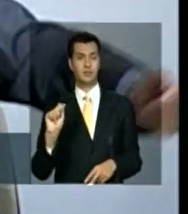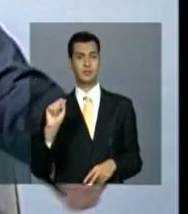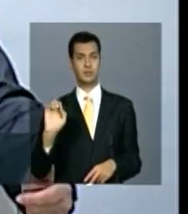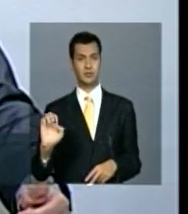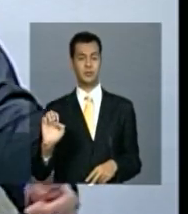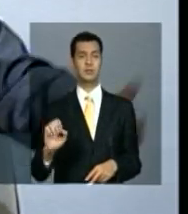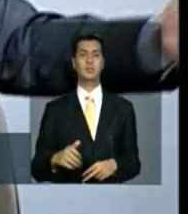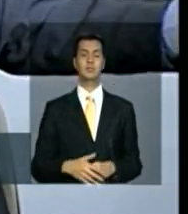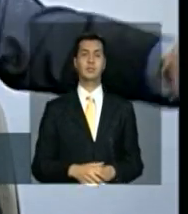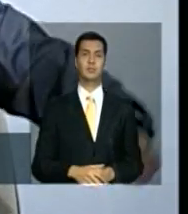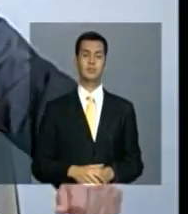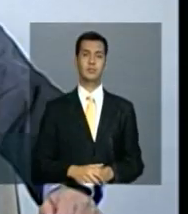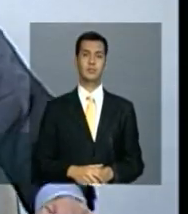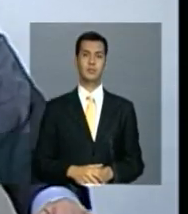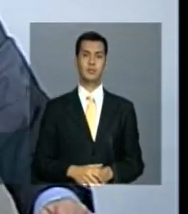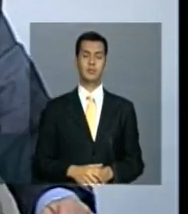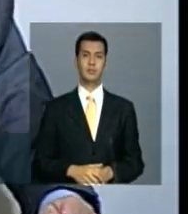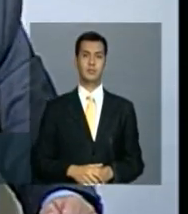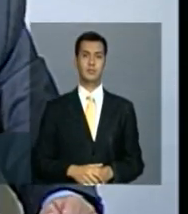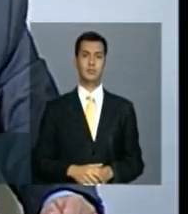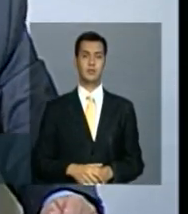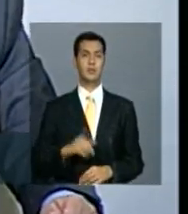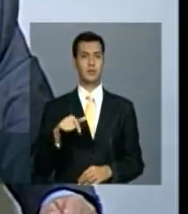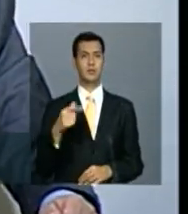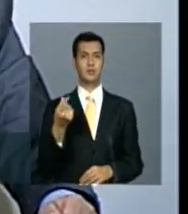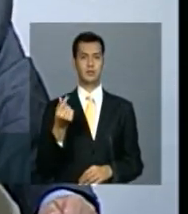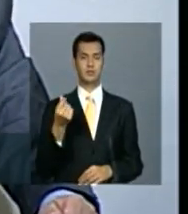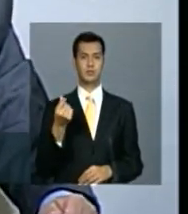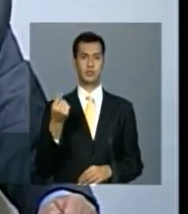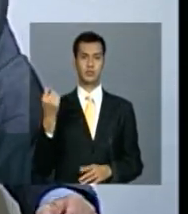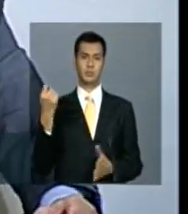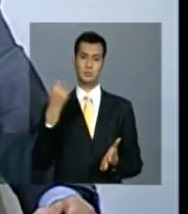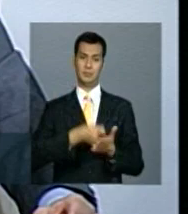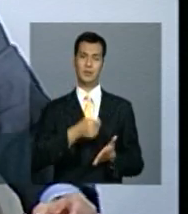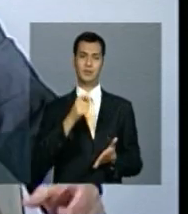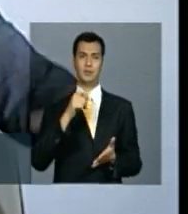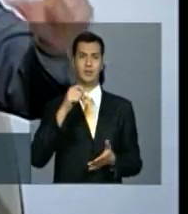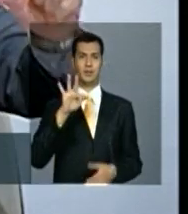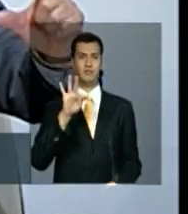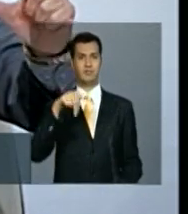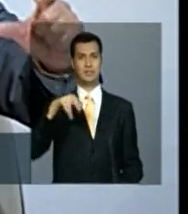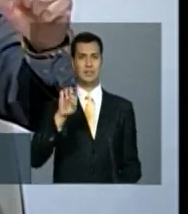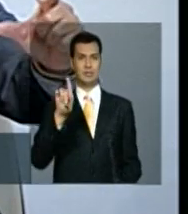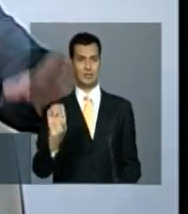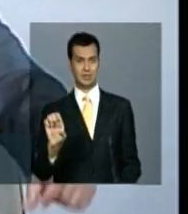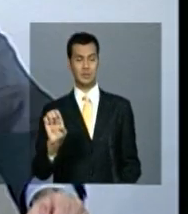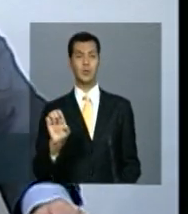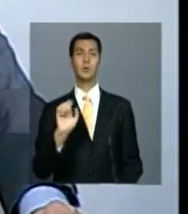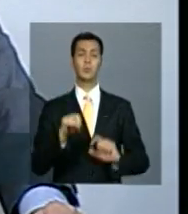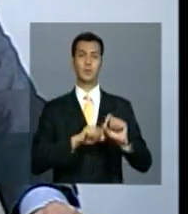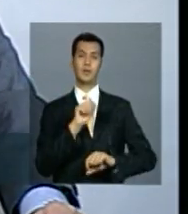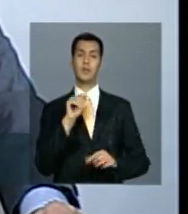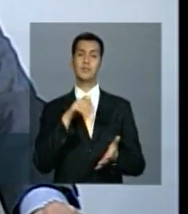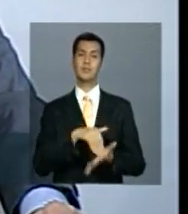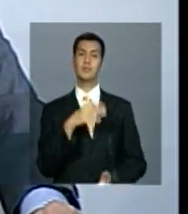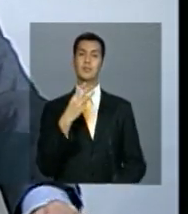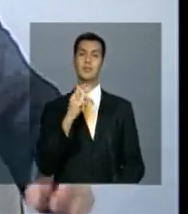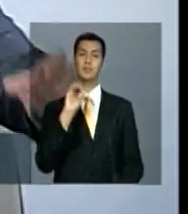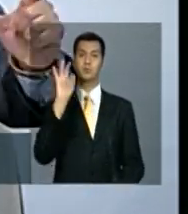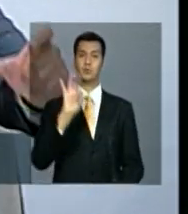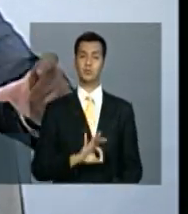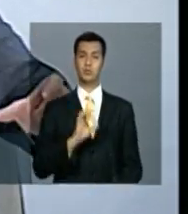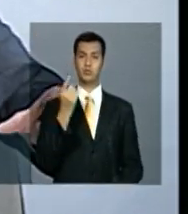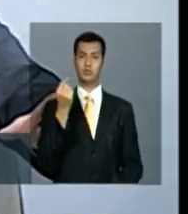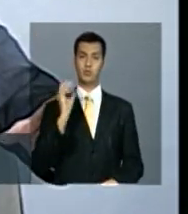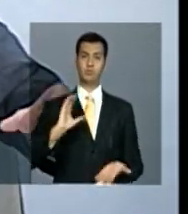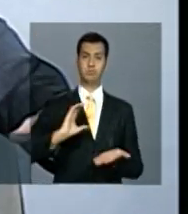escolar né Eh financiado pelo Fundo Nacional de Desenvolvimento da Educação né hoje 30 até 30% dos recursos